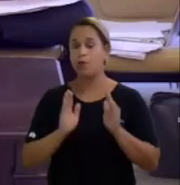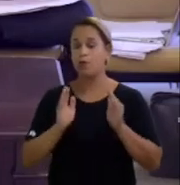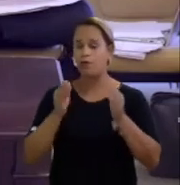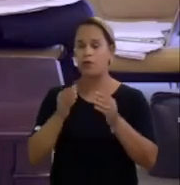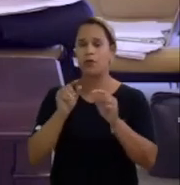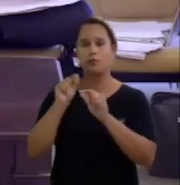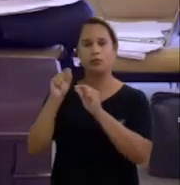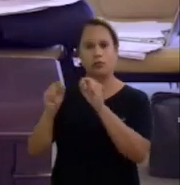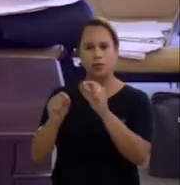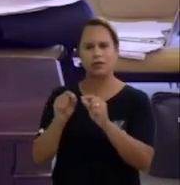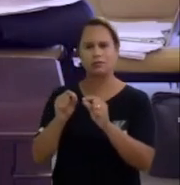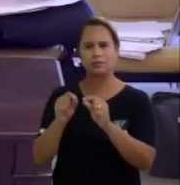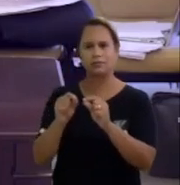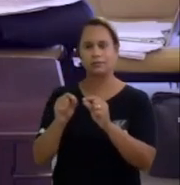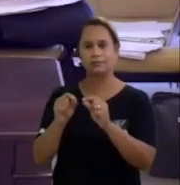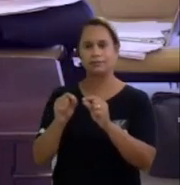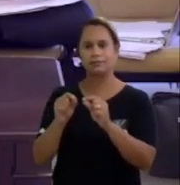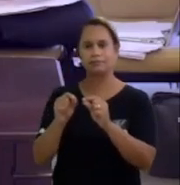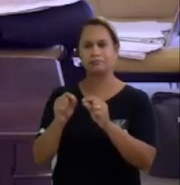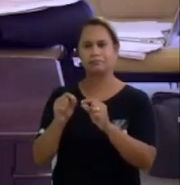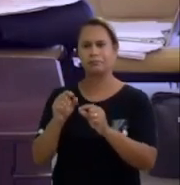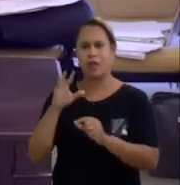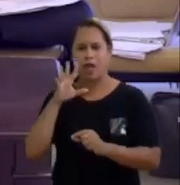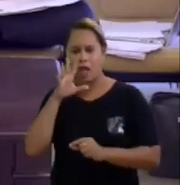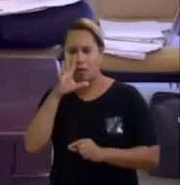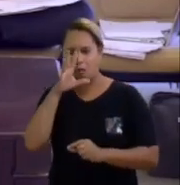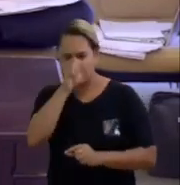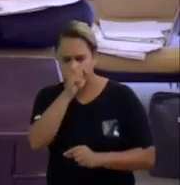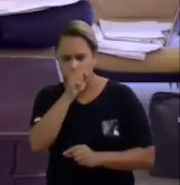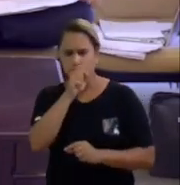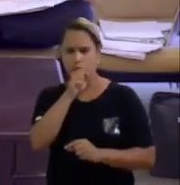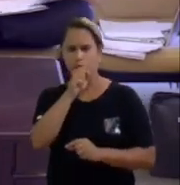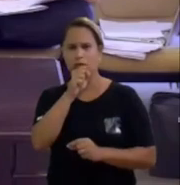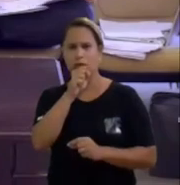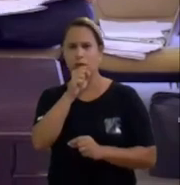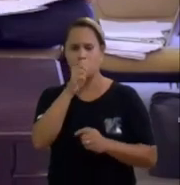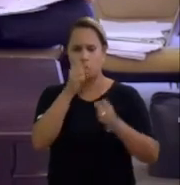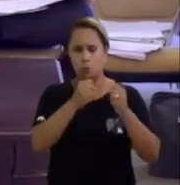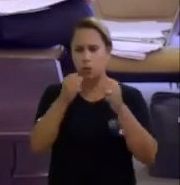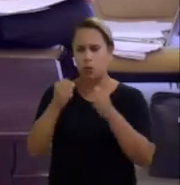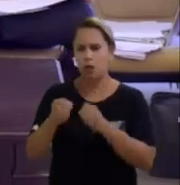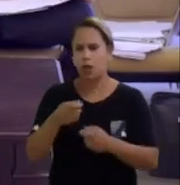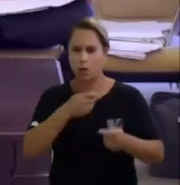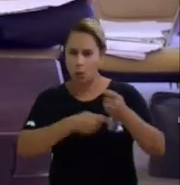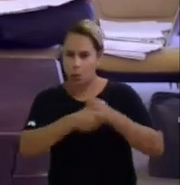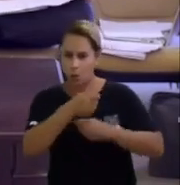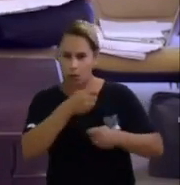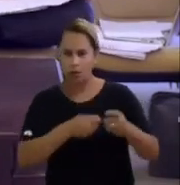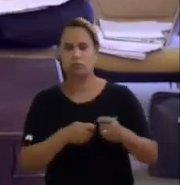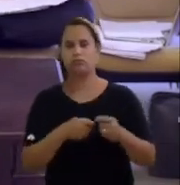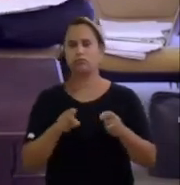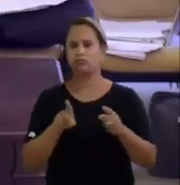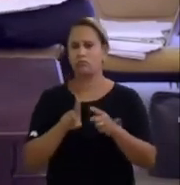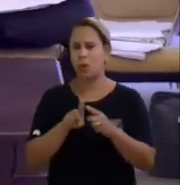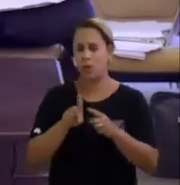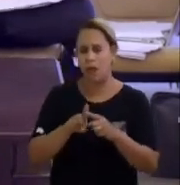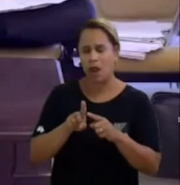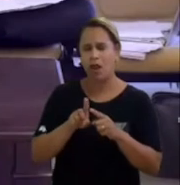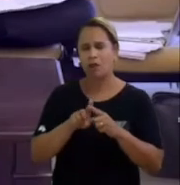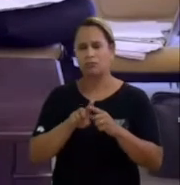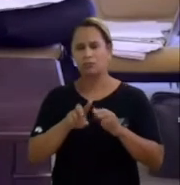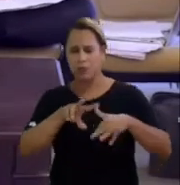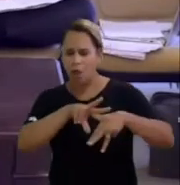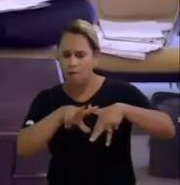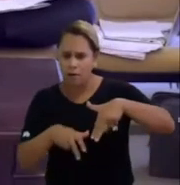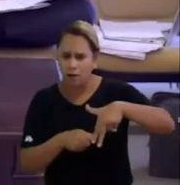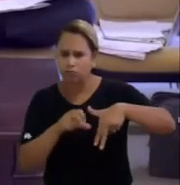da superexposição, do abuso de poder econômico e dos fortes indícios de corrupção, triangulação de recursos